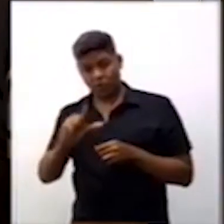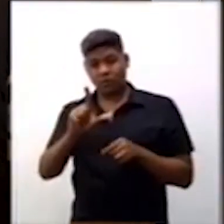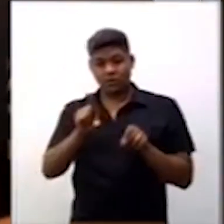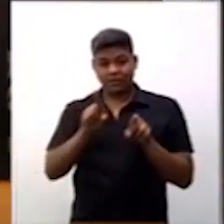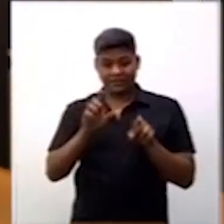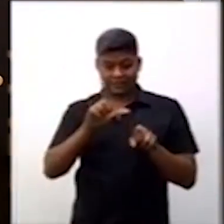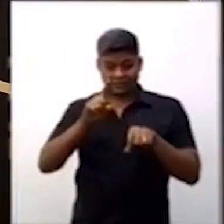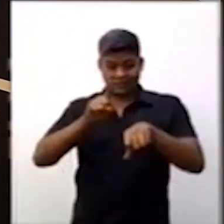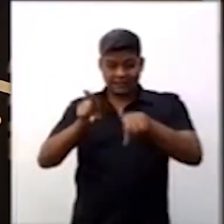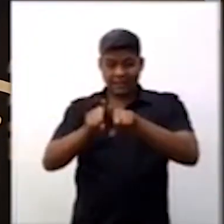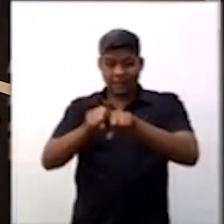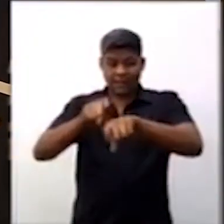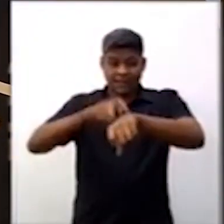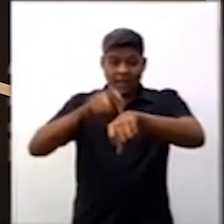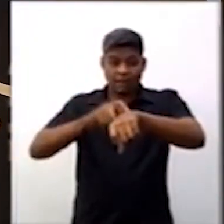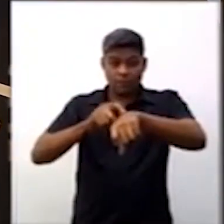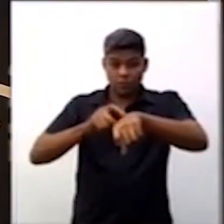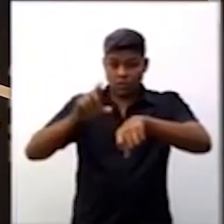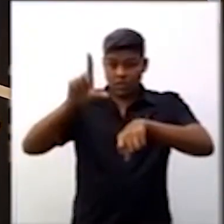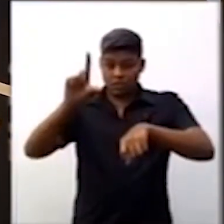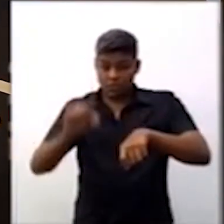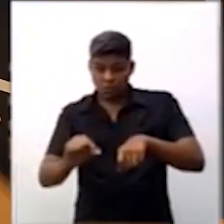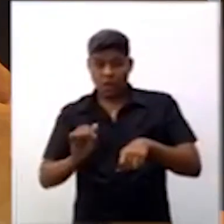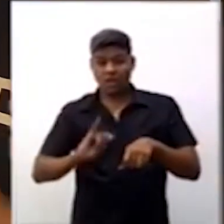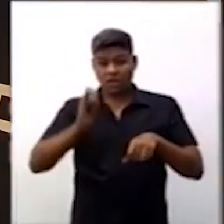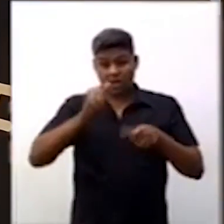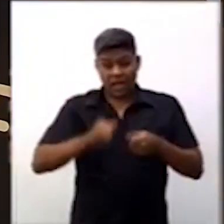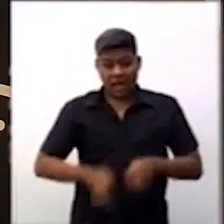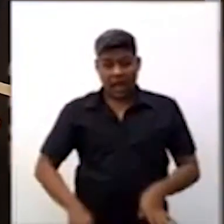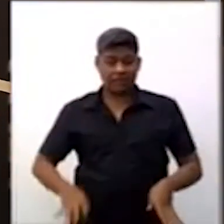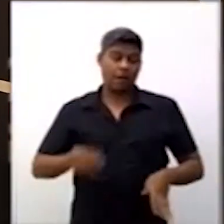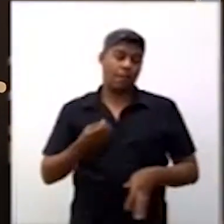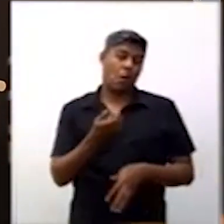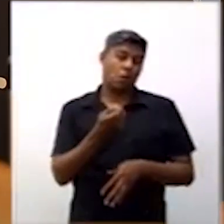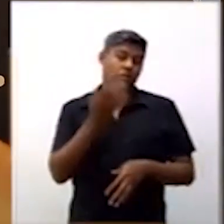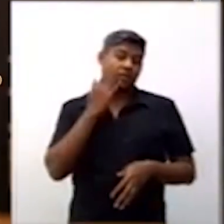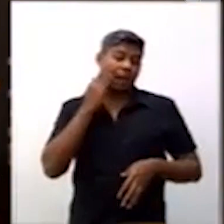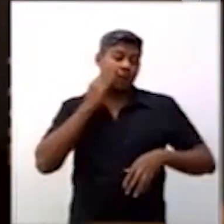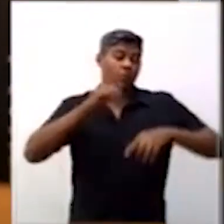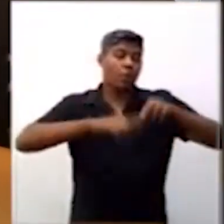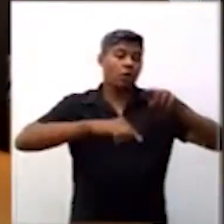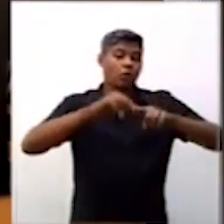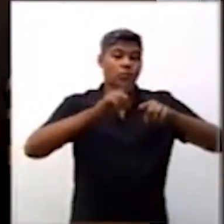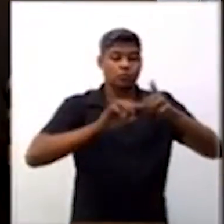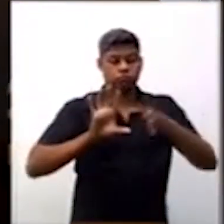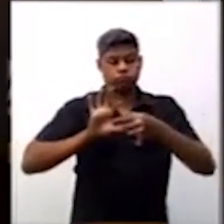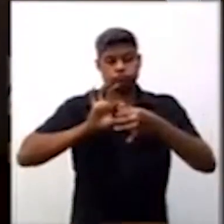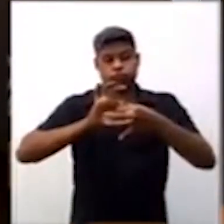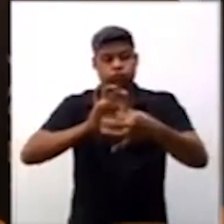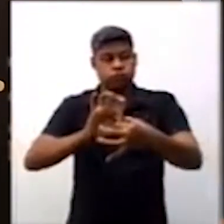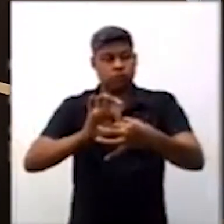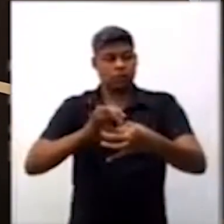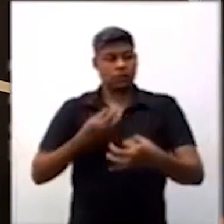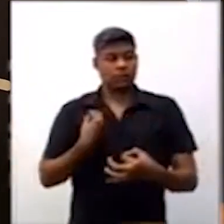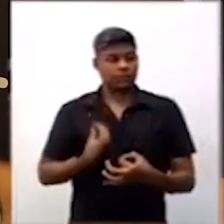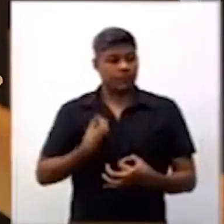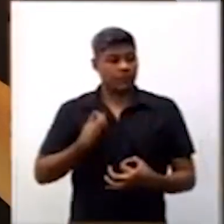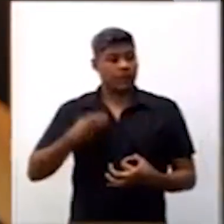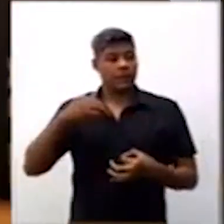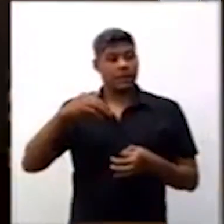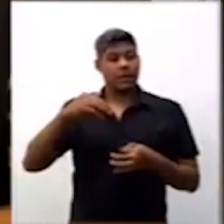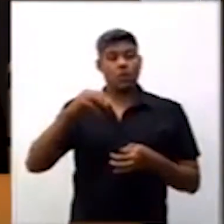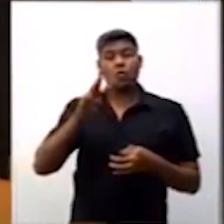Diminuiu o tempo, também diminui o consumo de energia elétrica. Então, energia elétrica como produto, potência vezes tempo. Por isso que é medido